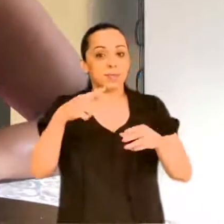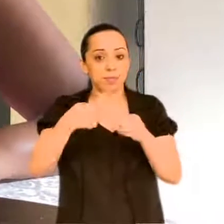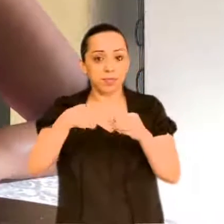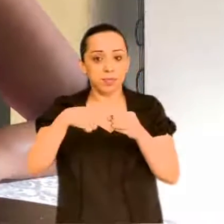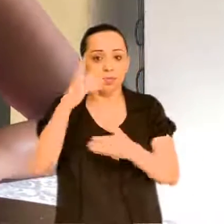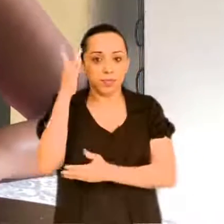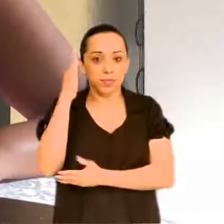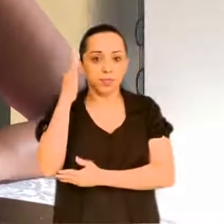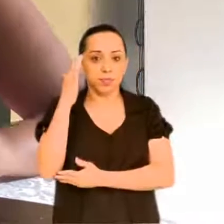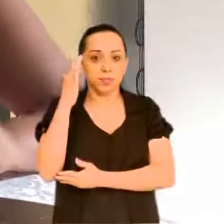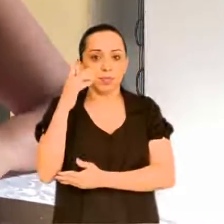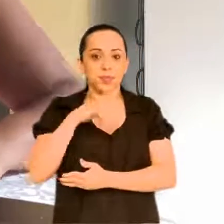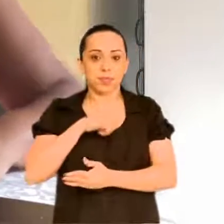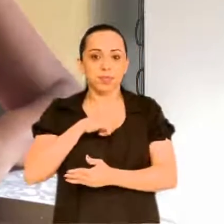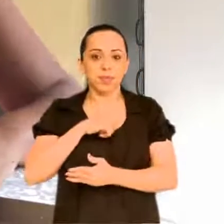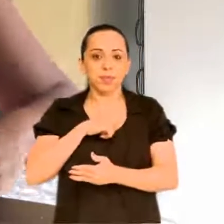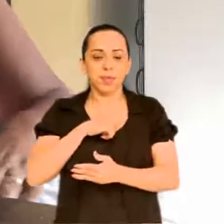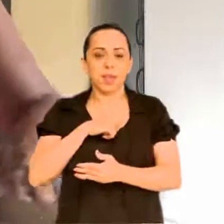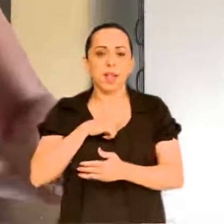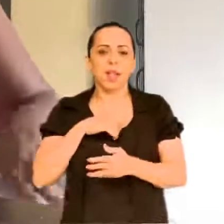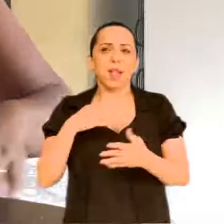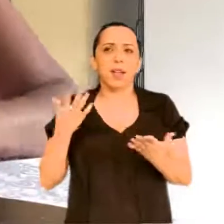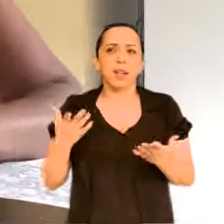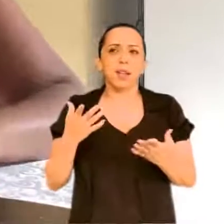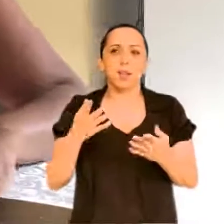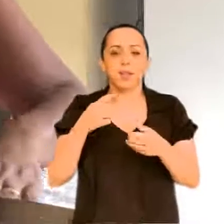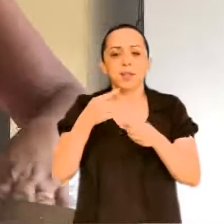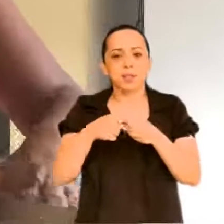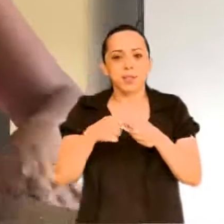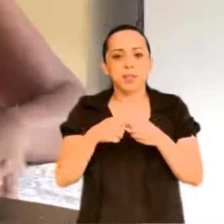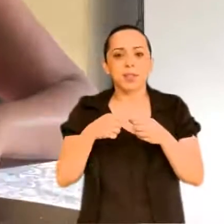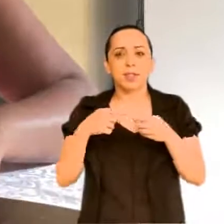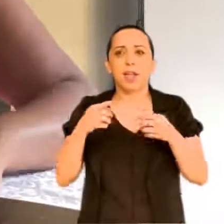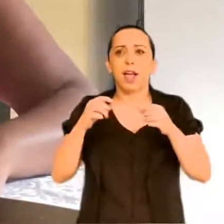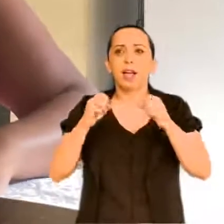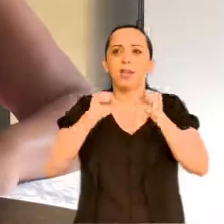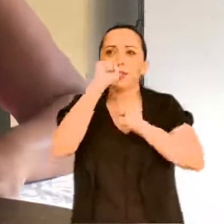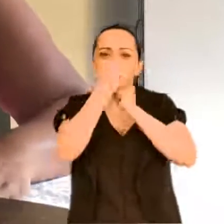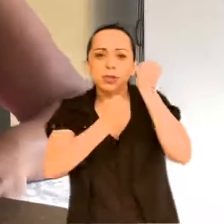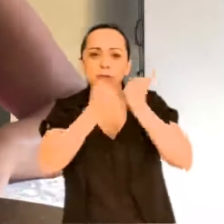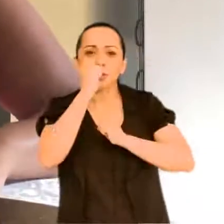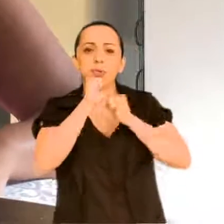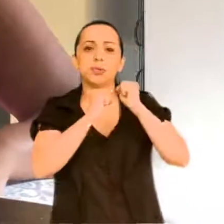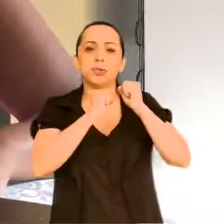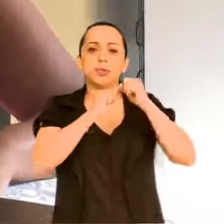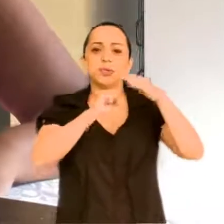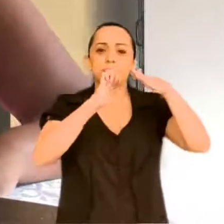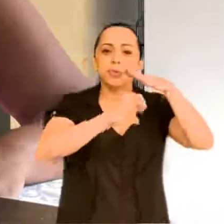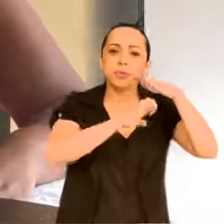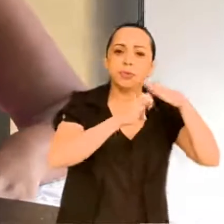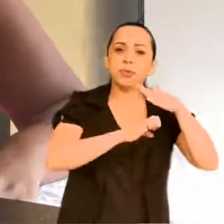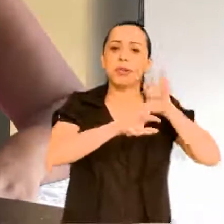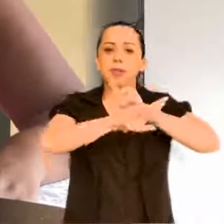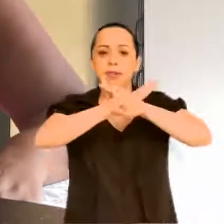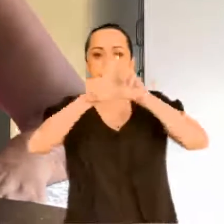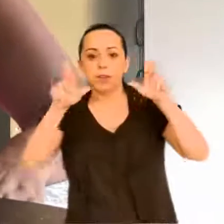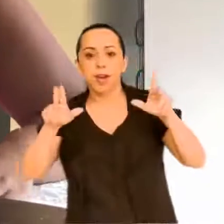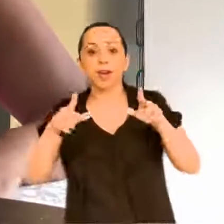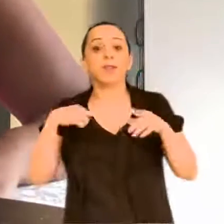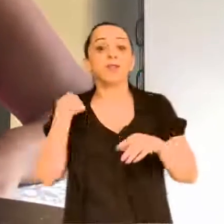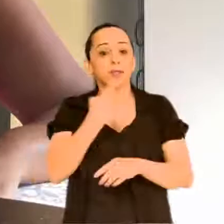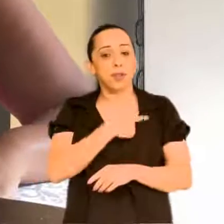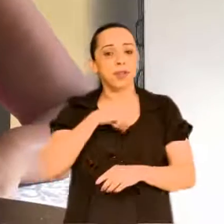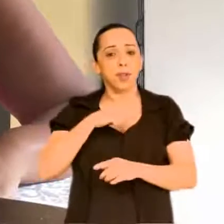nos dizia isso. E aqui na cidade de Ipatinga, por mais que seja uma cidade de